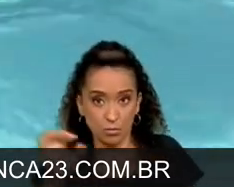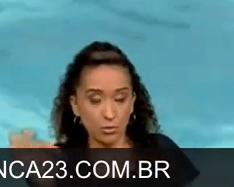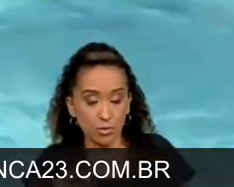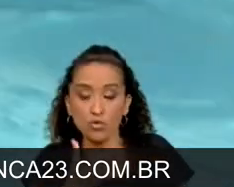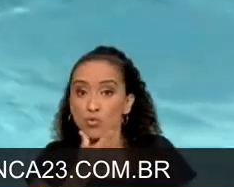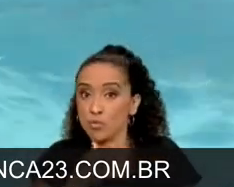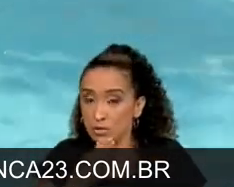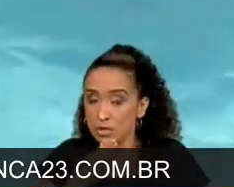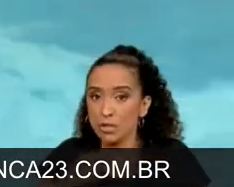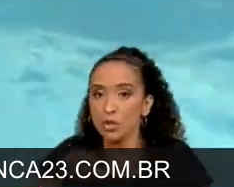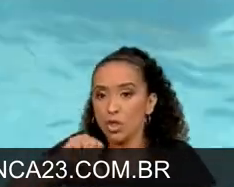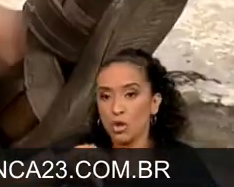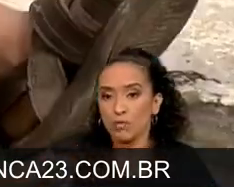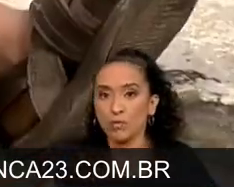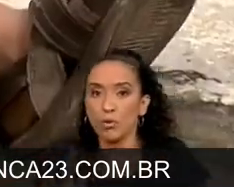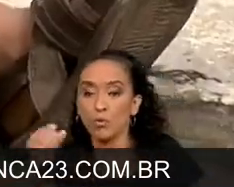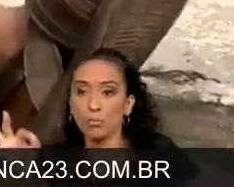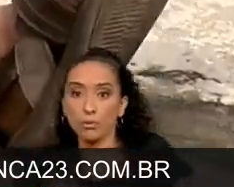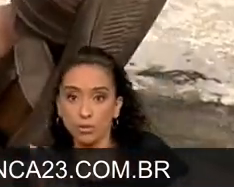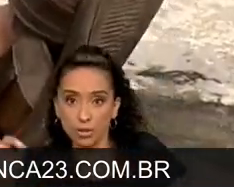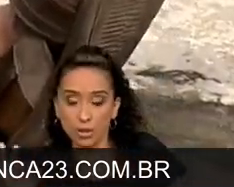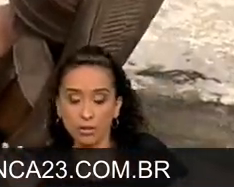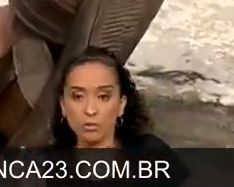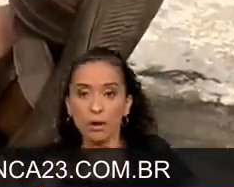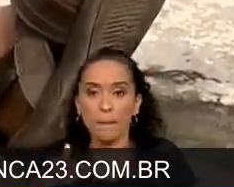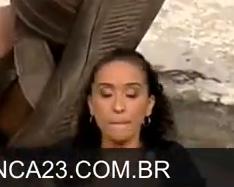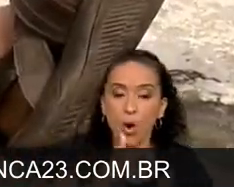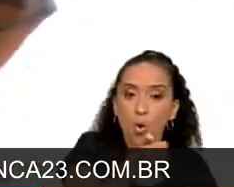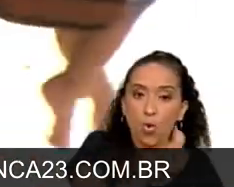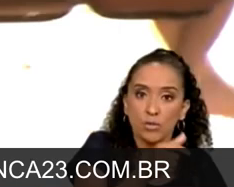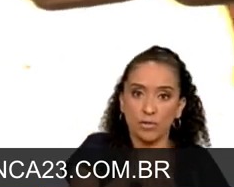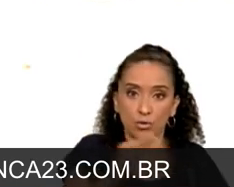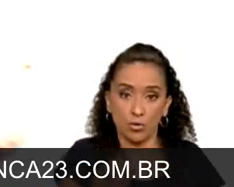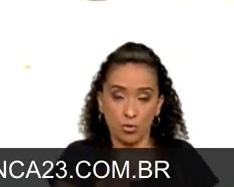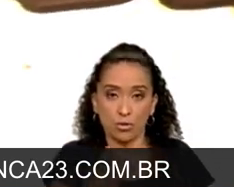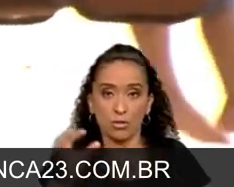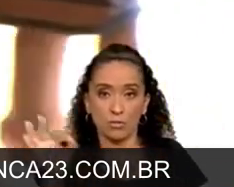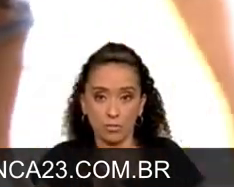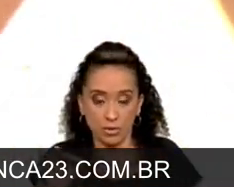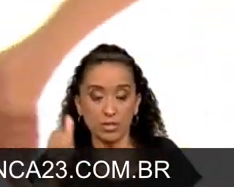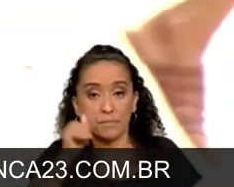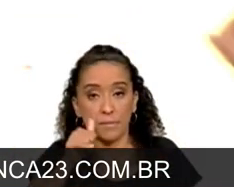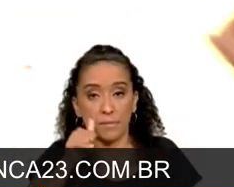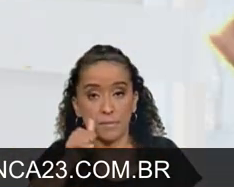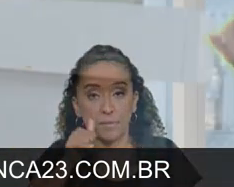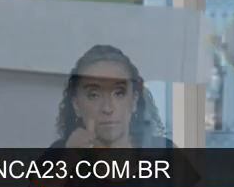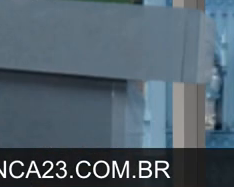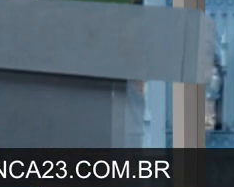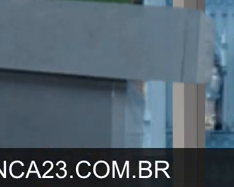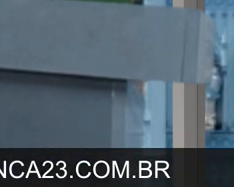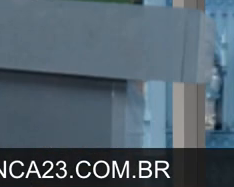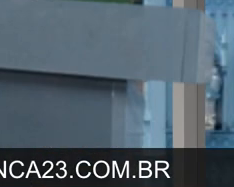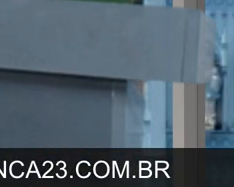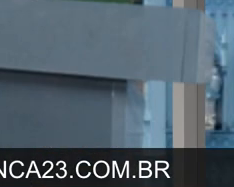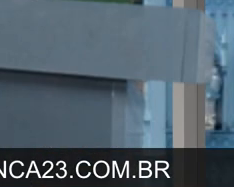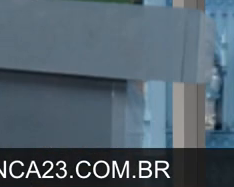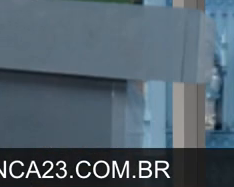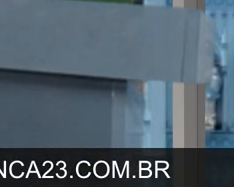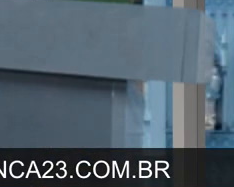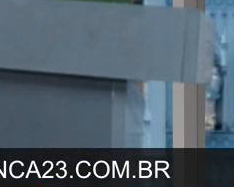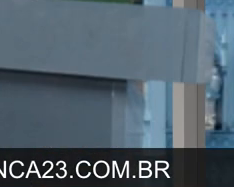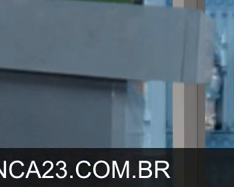os meninos e de 9,1% para 11,2% entre as meninas. E uma